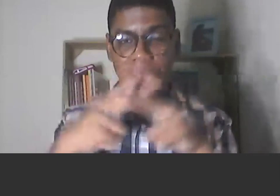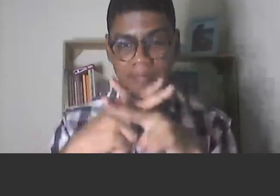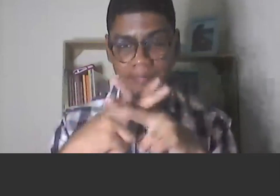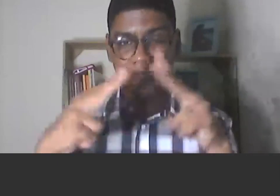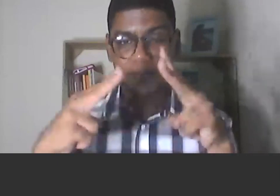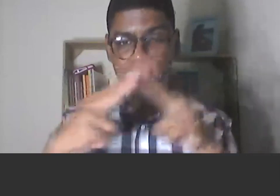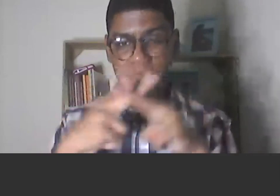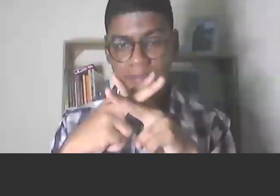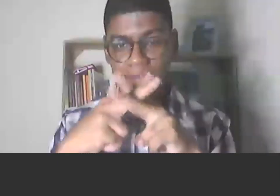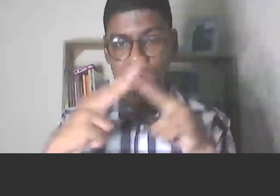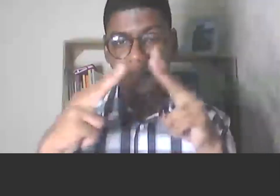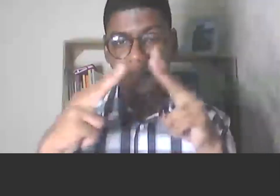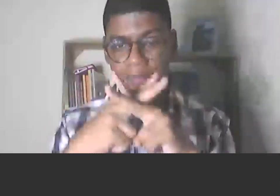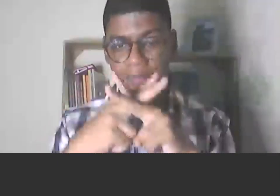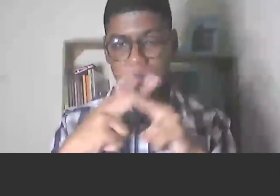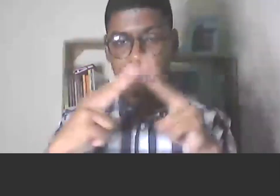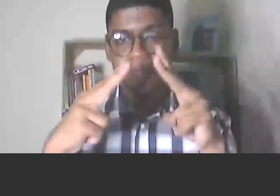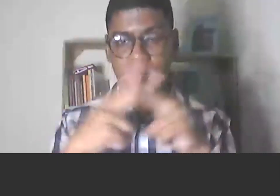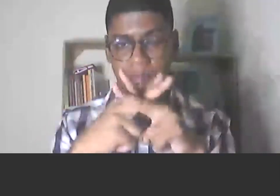Brigar.